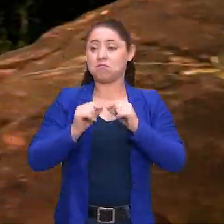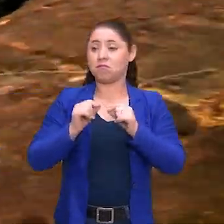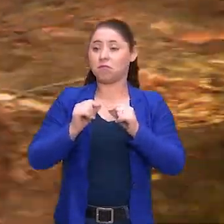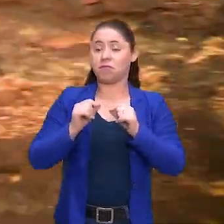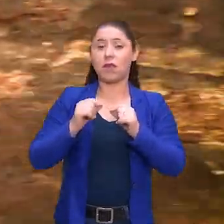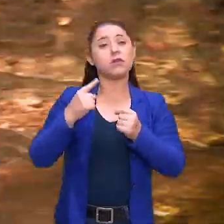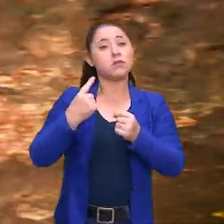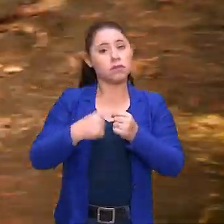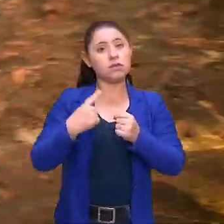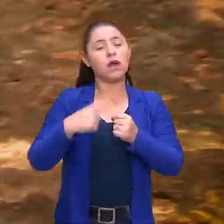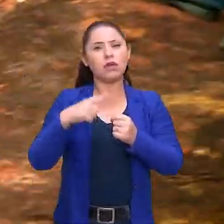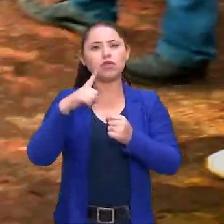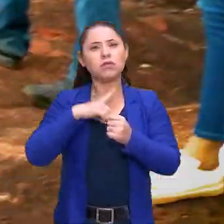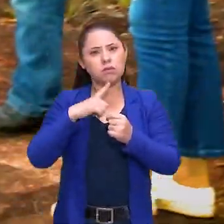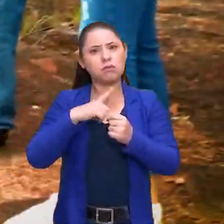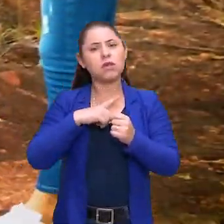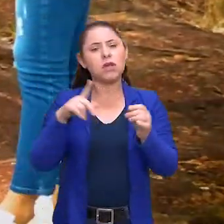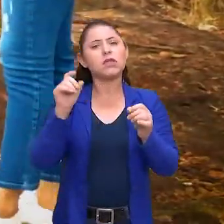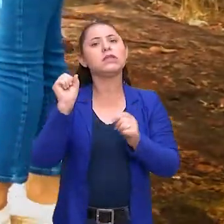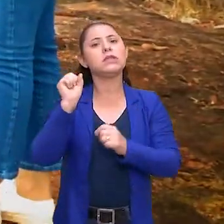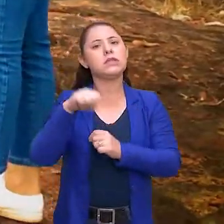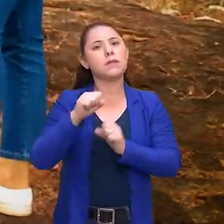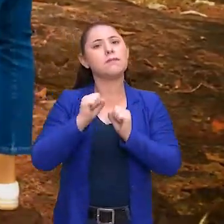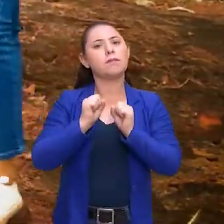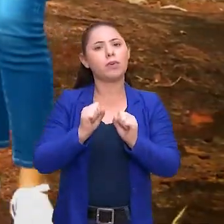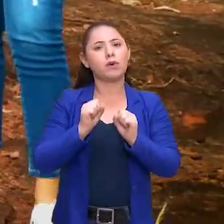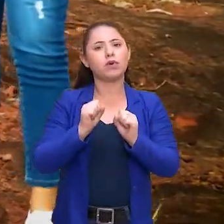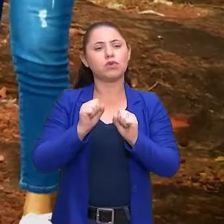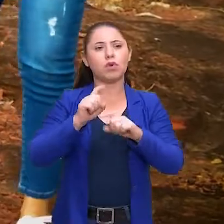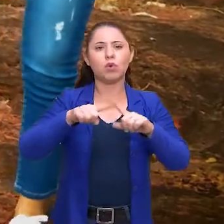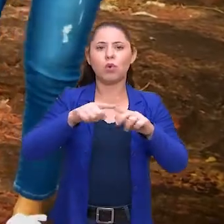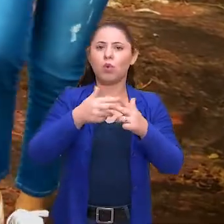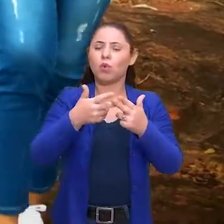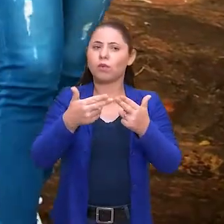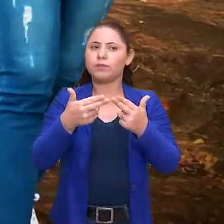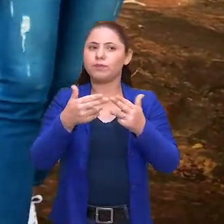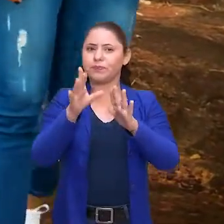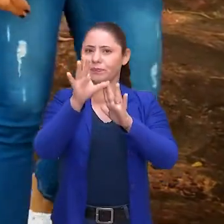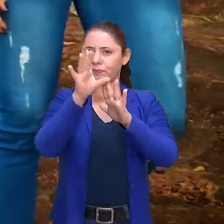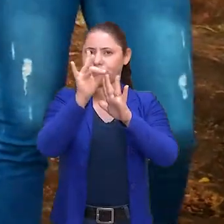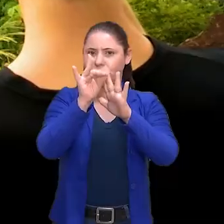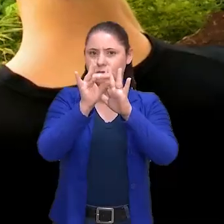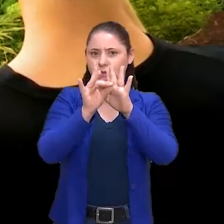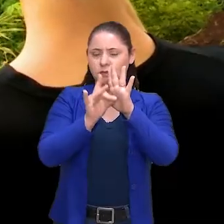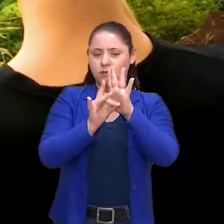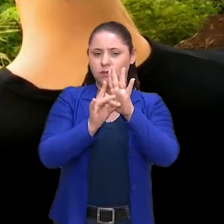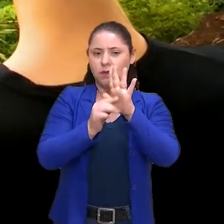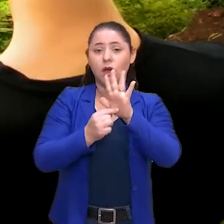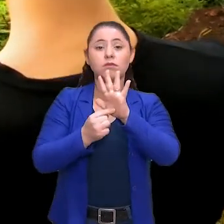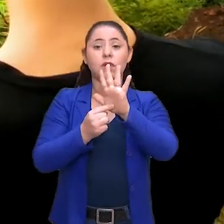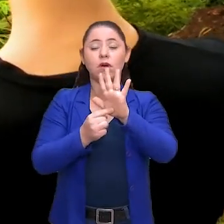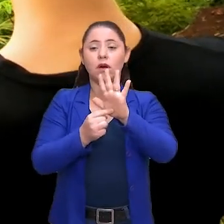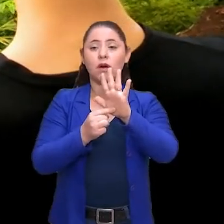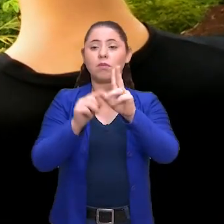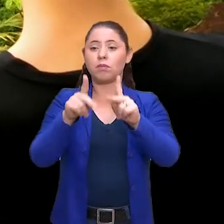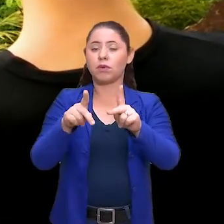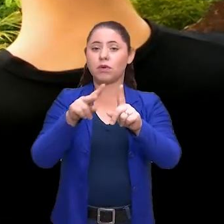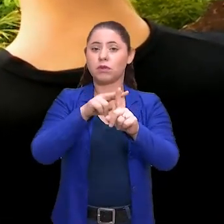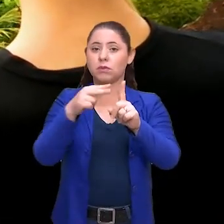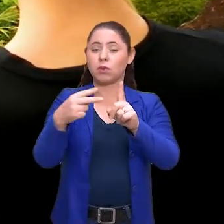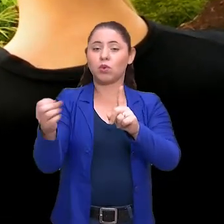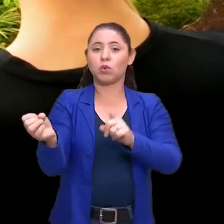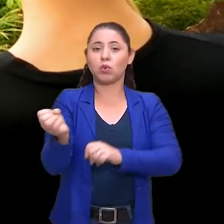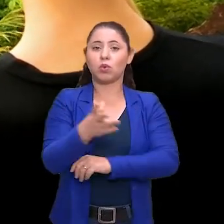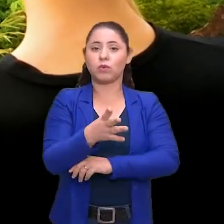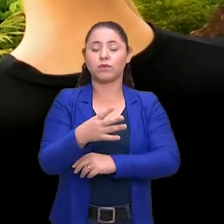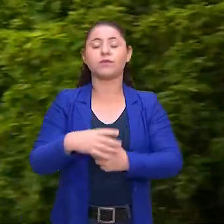apresentado, que realmente a nossa cidade apresenta essas condições, né? E são condições que oferecem à população